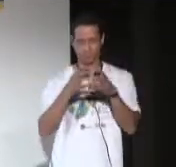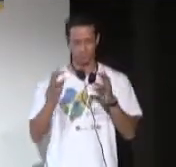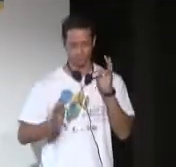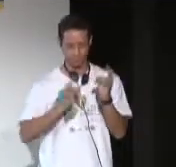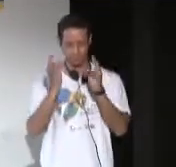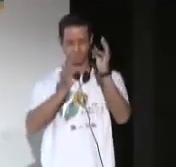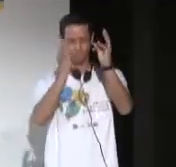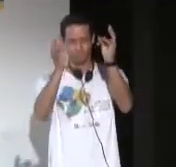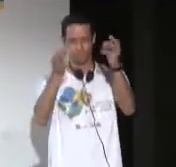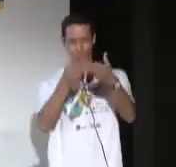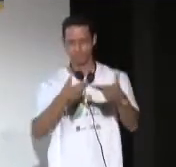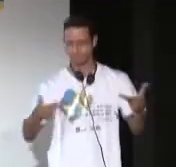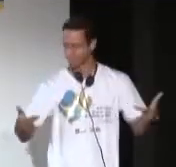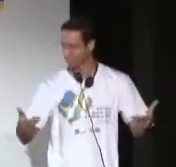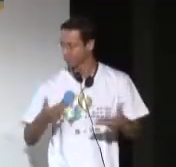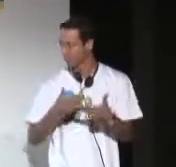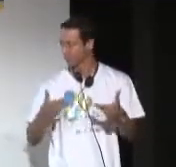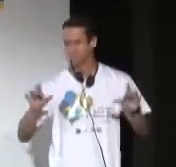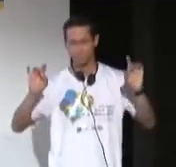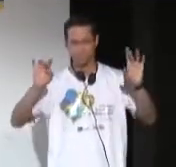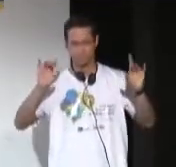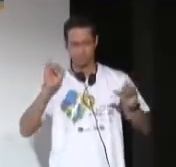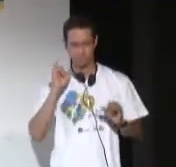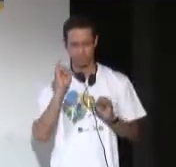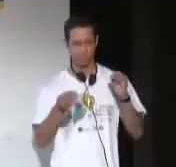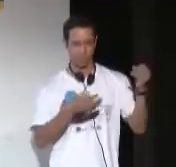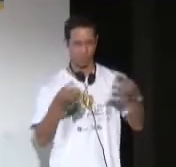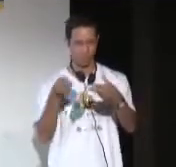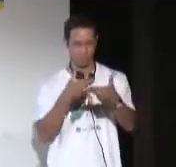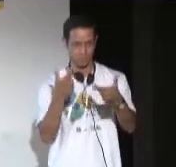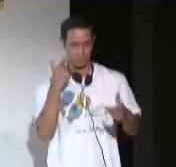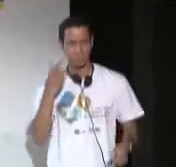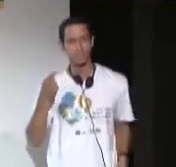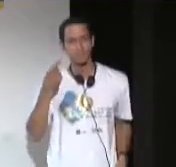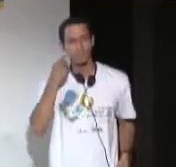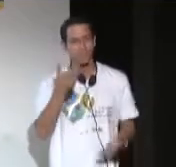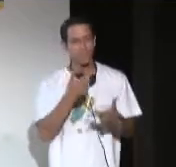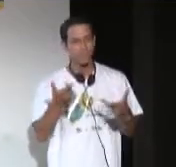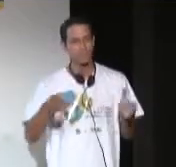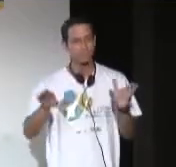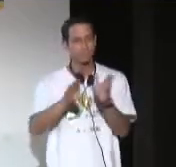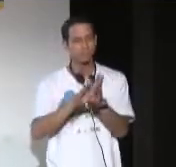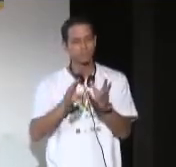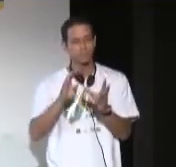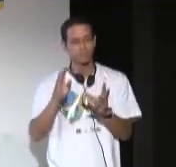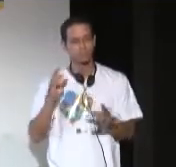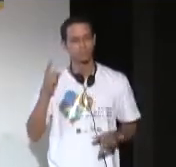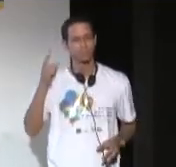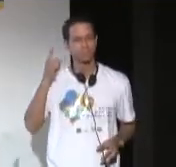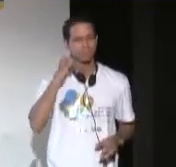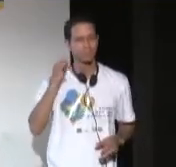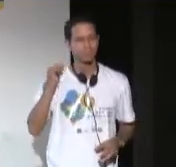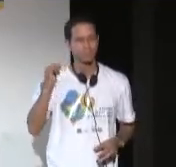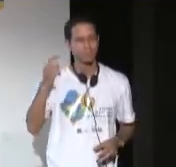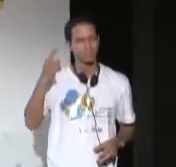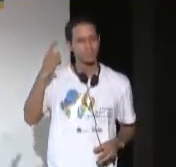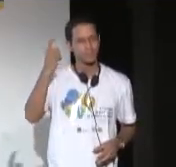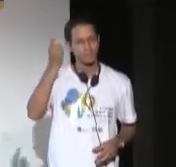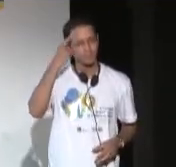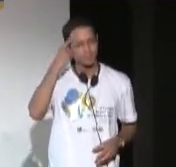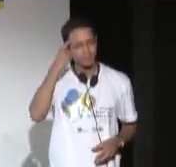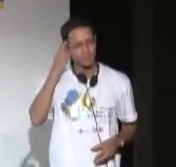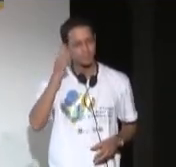como especialista de inovação, vê a chegada da inteligência artificial nas